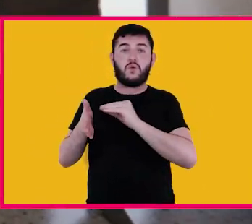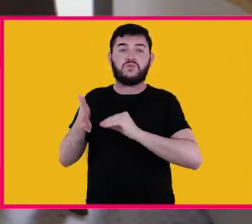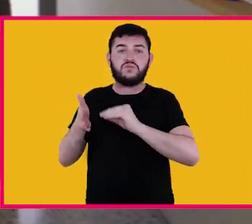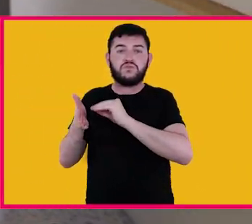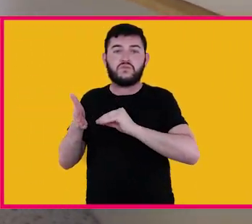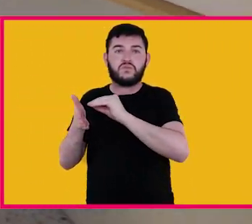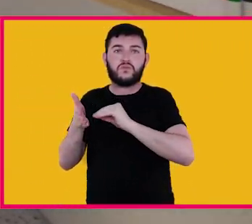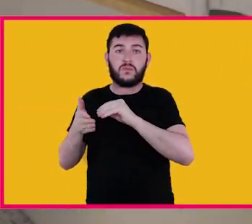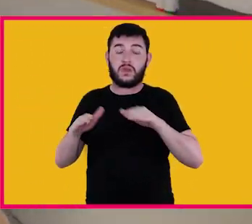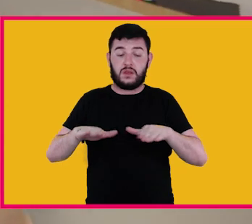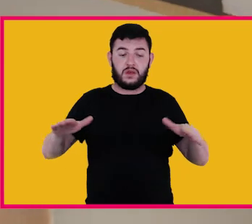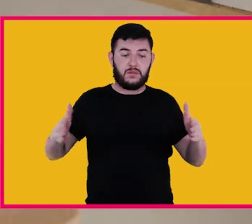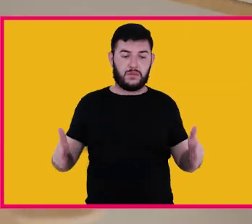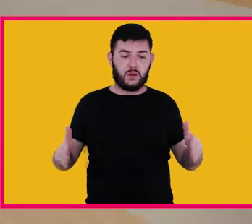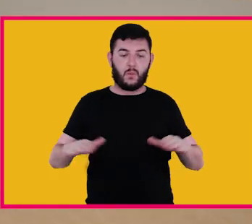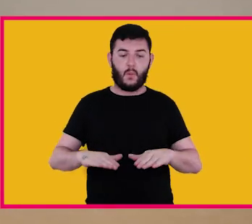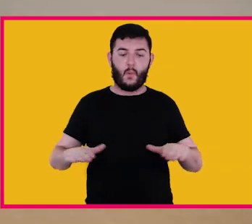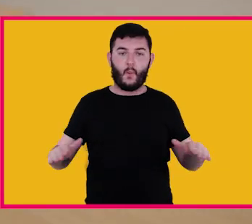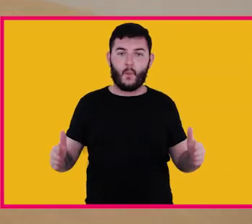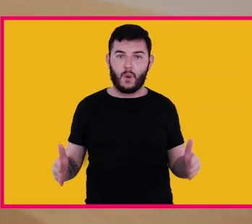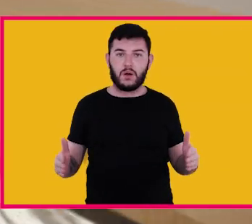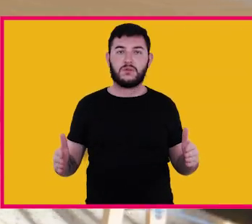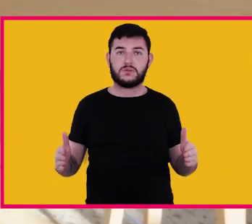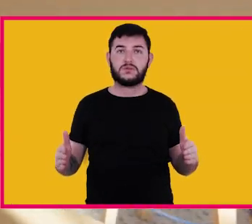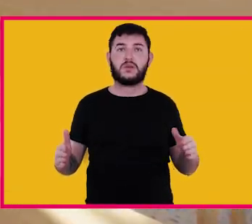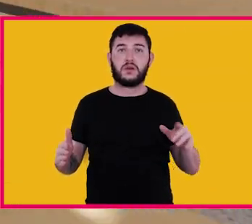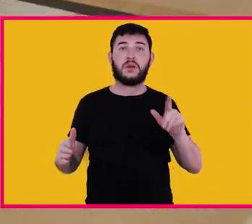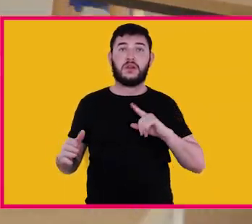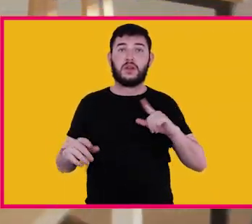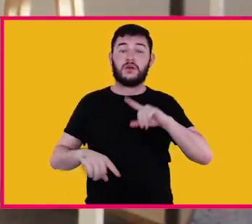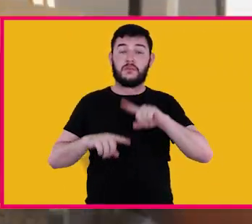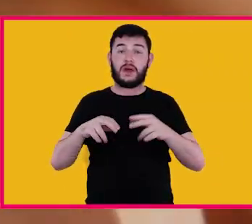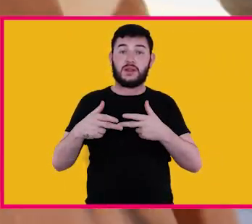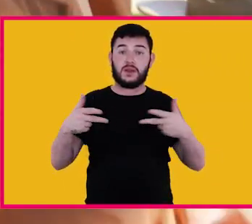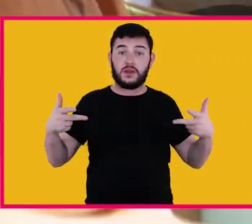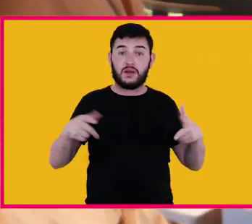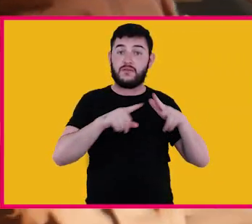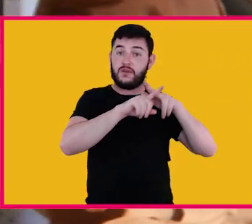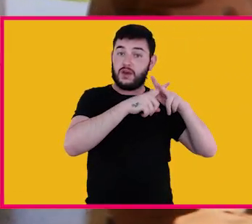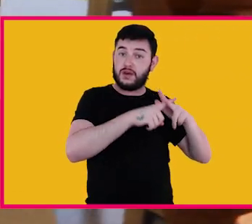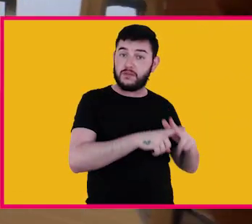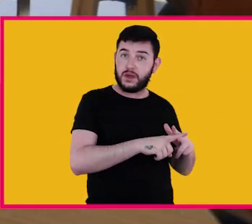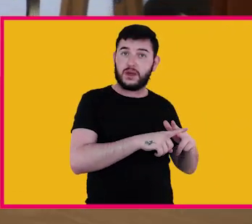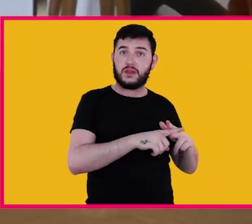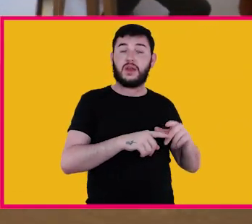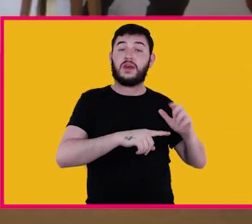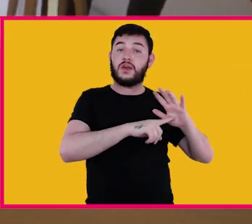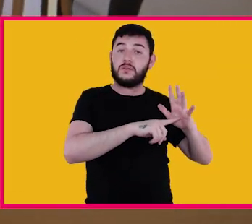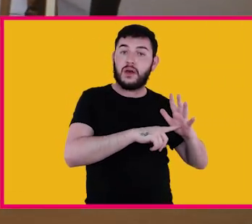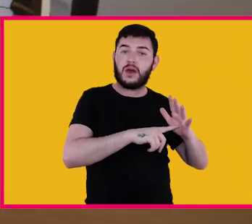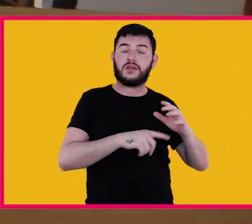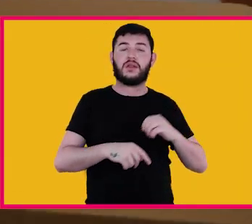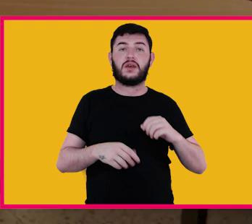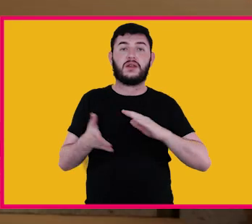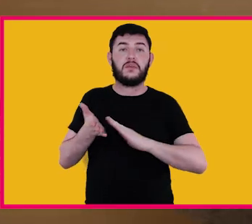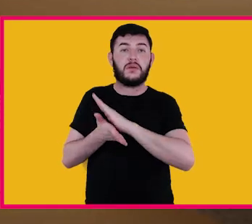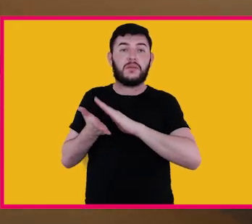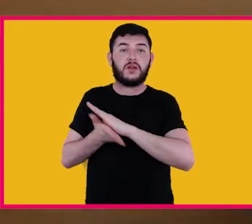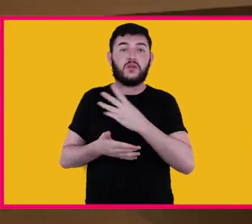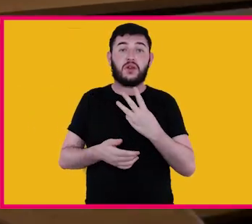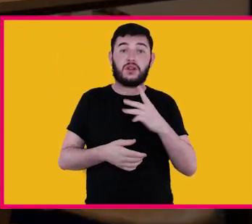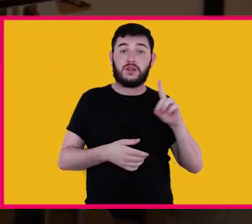bancadas altas para a utilização de ferramentas de marcenaria fixadas à parede e área de máquinas CNC e impressora 3D. Prateleiras para